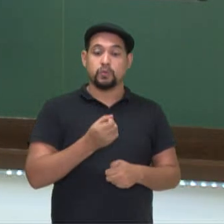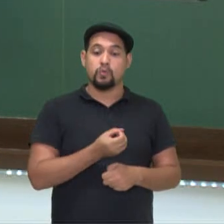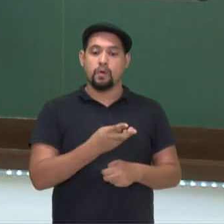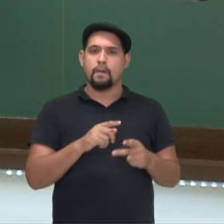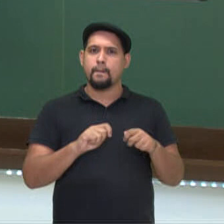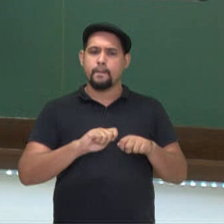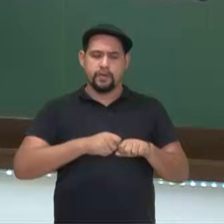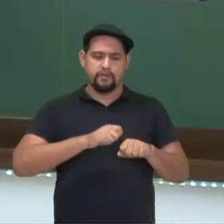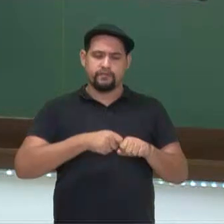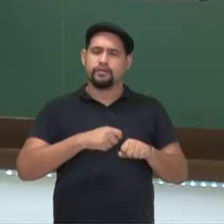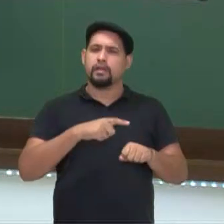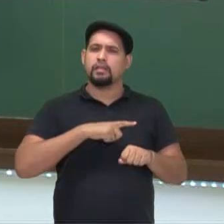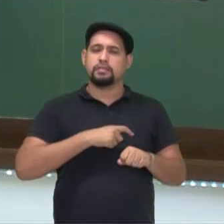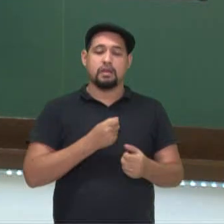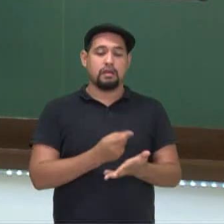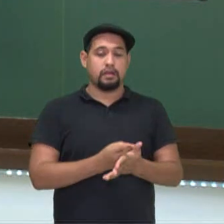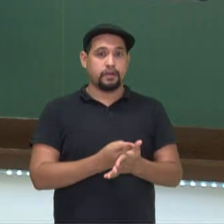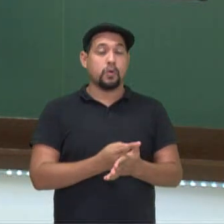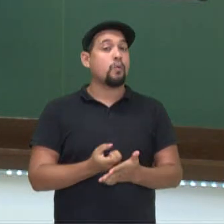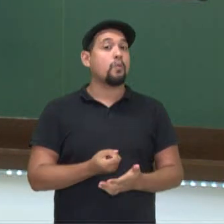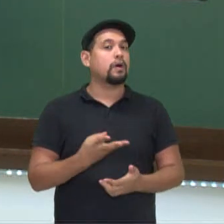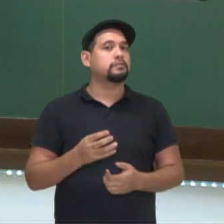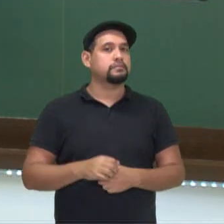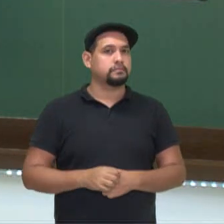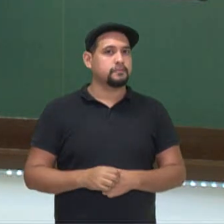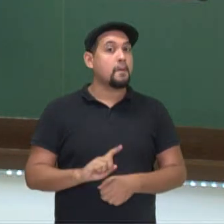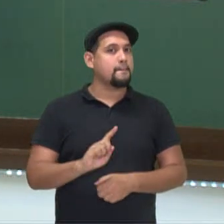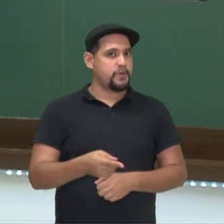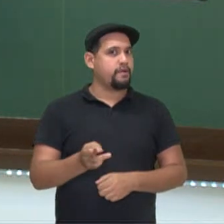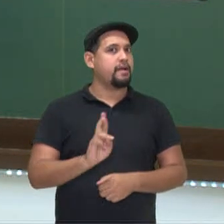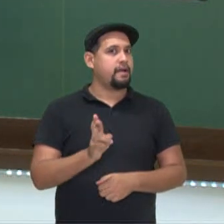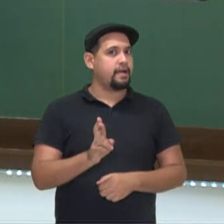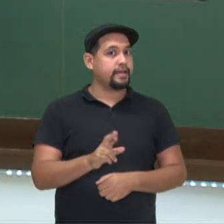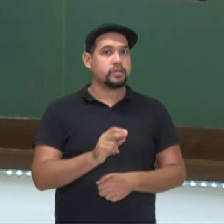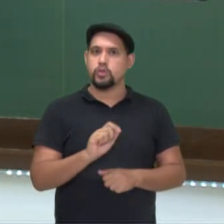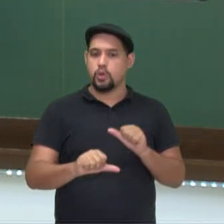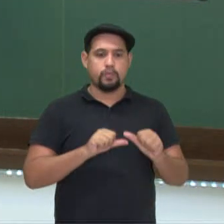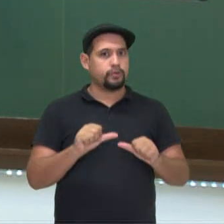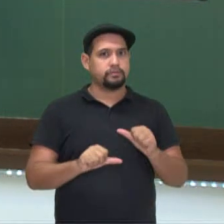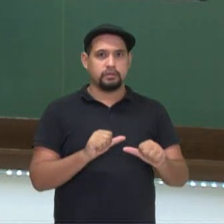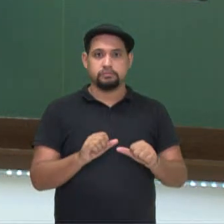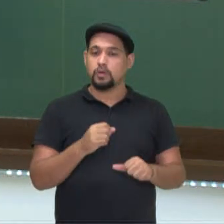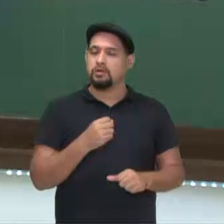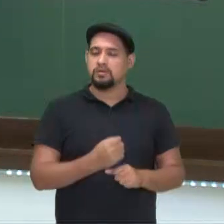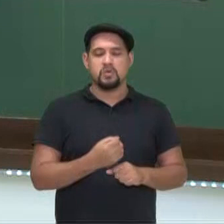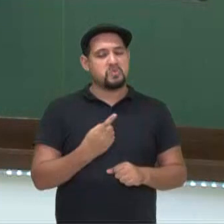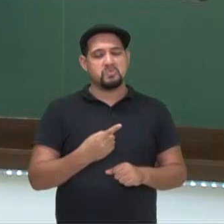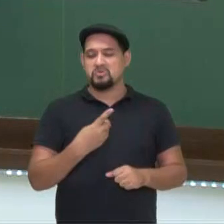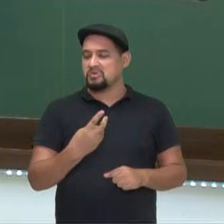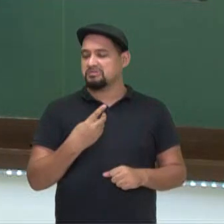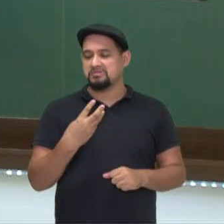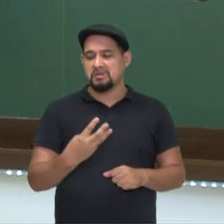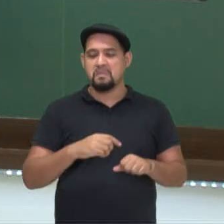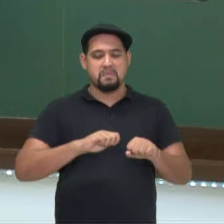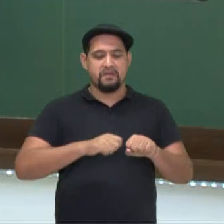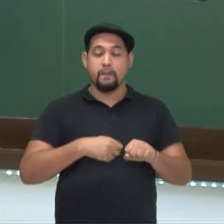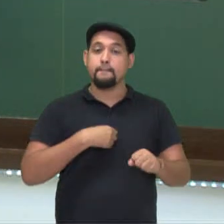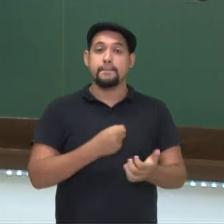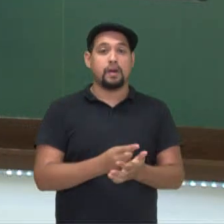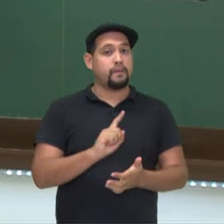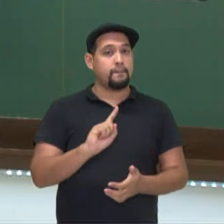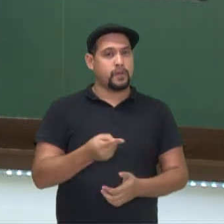parafuso, possui uma despesa fixa, ou seja, R$1.000 é fixo, não vai mudar. Para um parafuso, para 2, para 3, para 4, eu pago